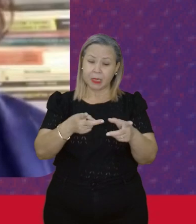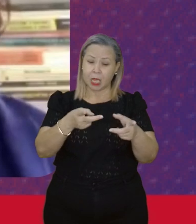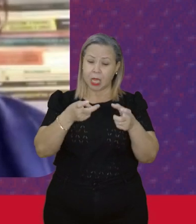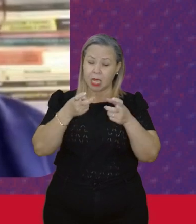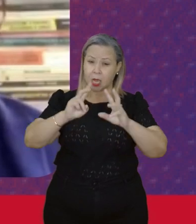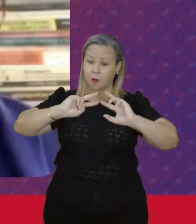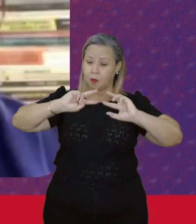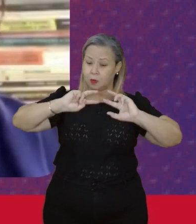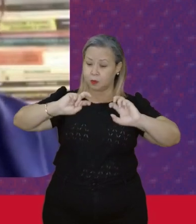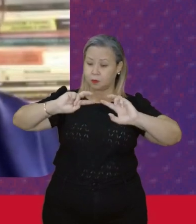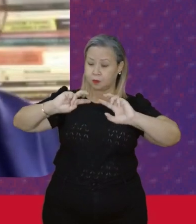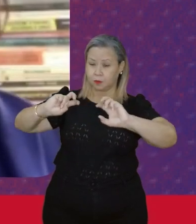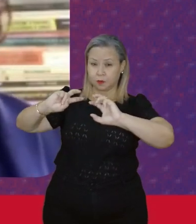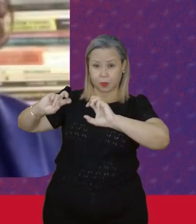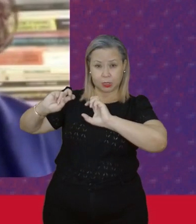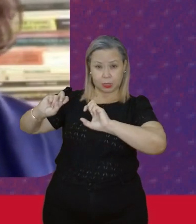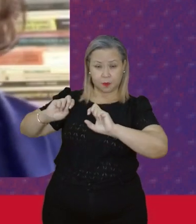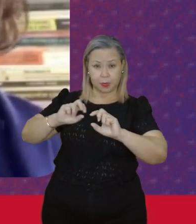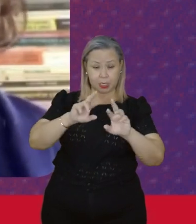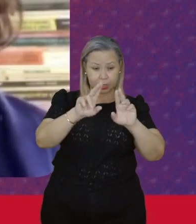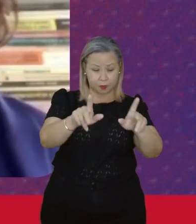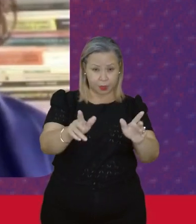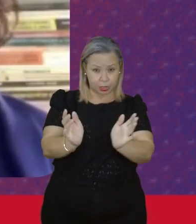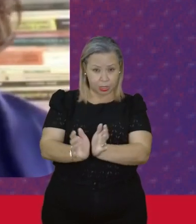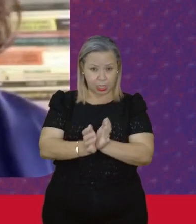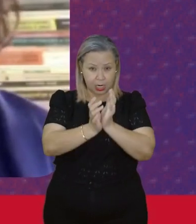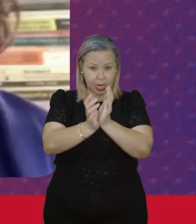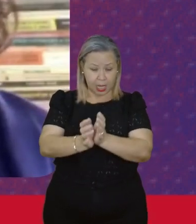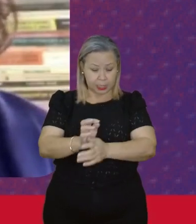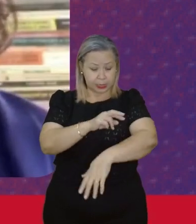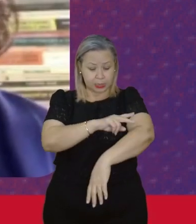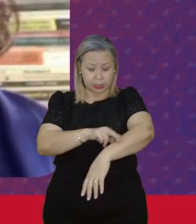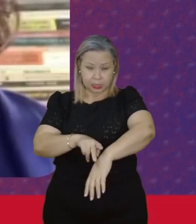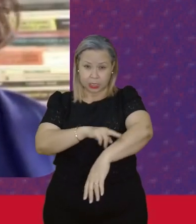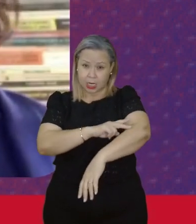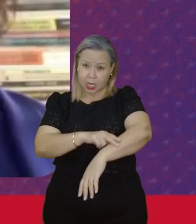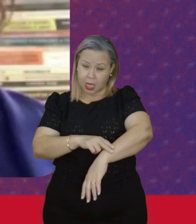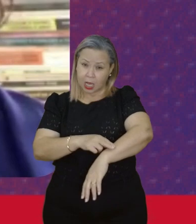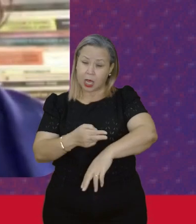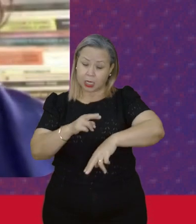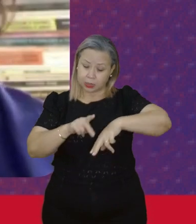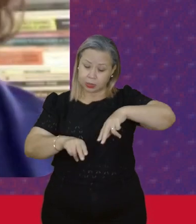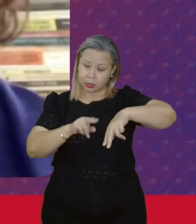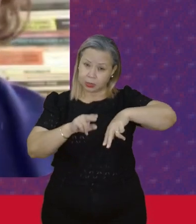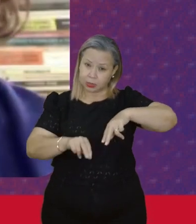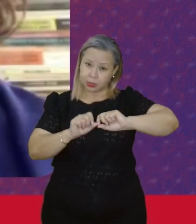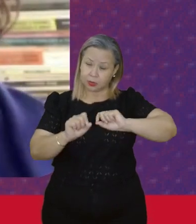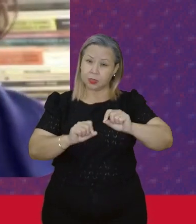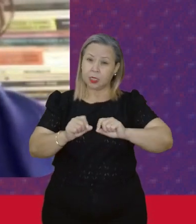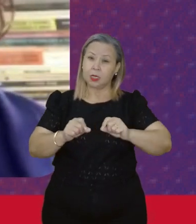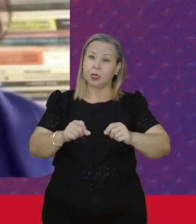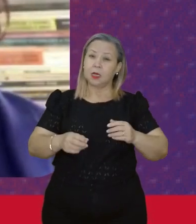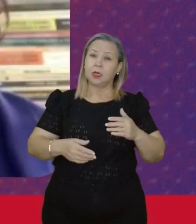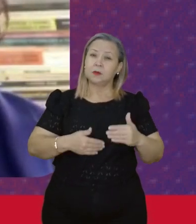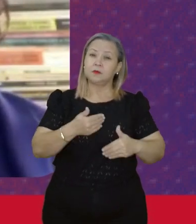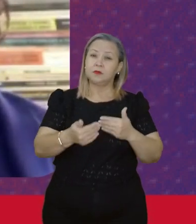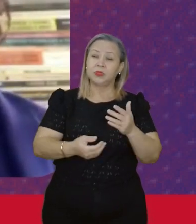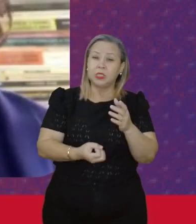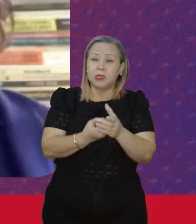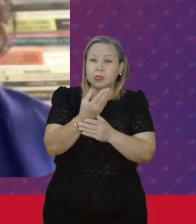das diferenças de classe, de raça, de etnia, de geração e de orientação